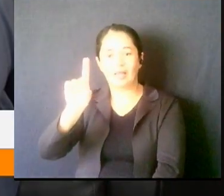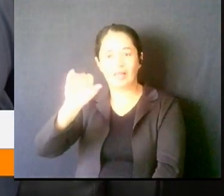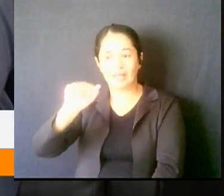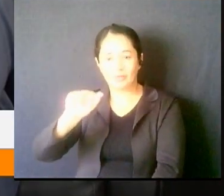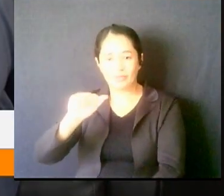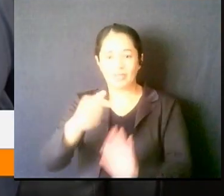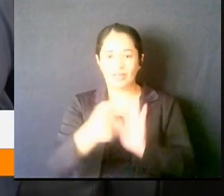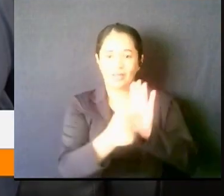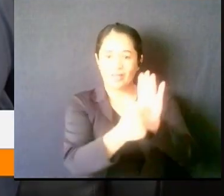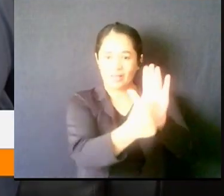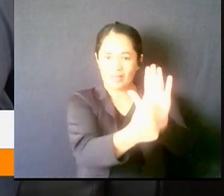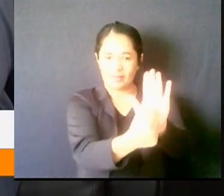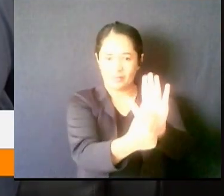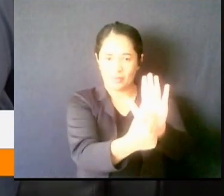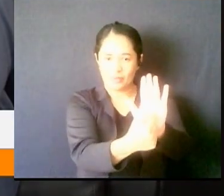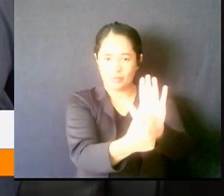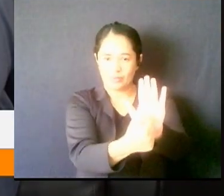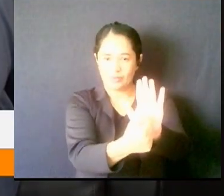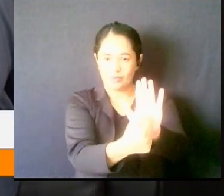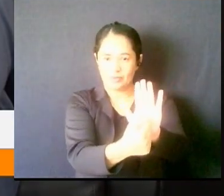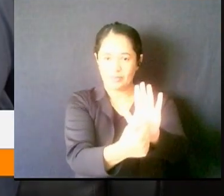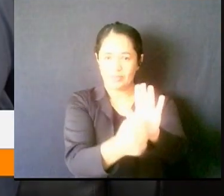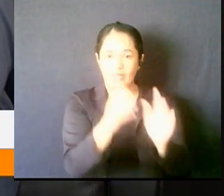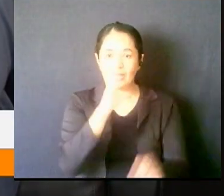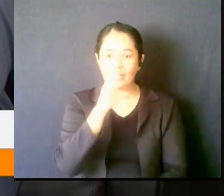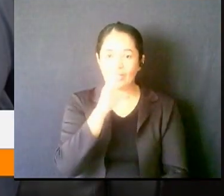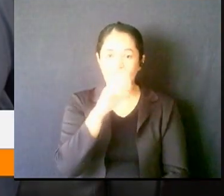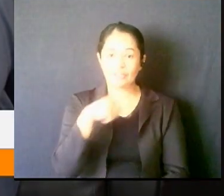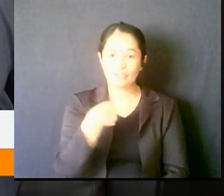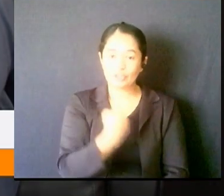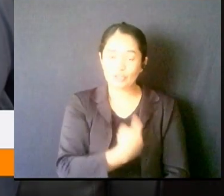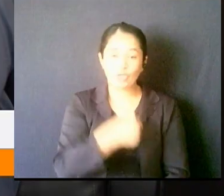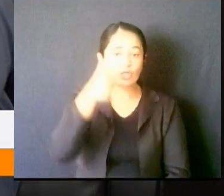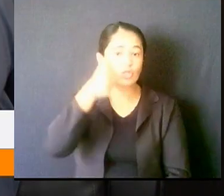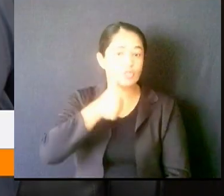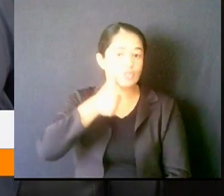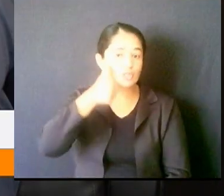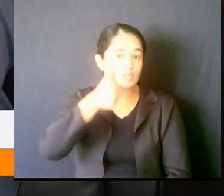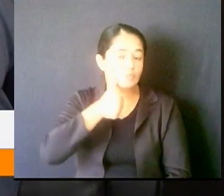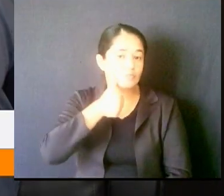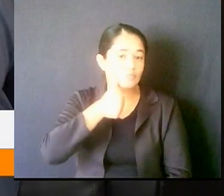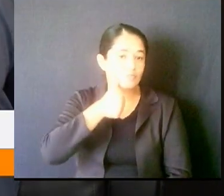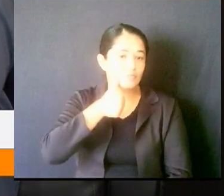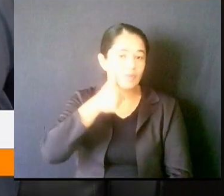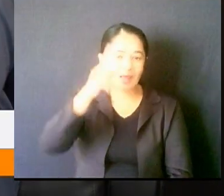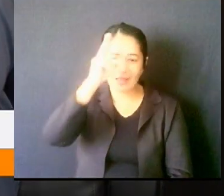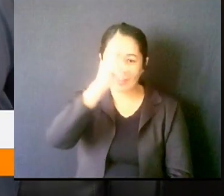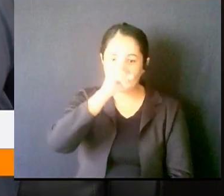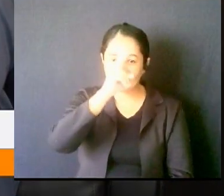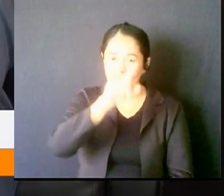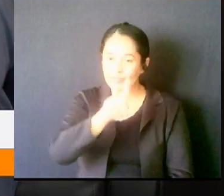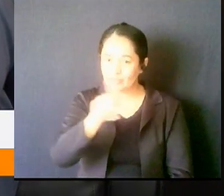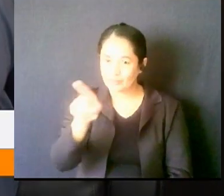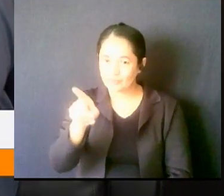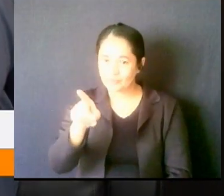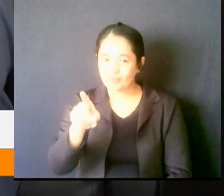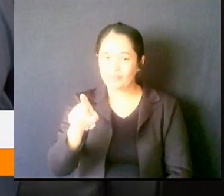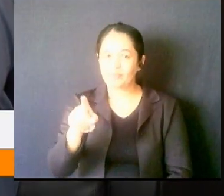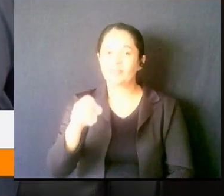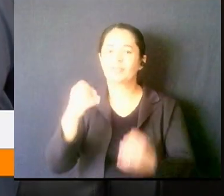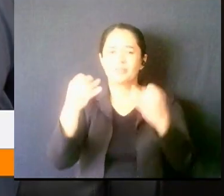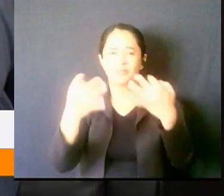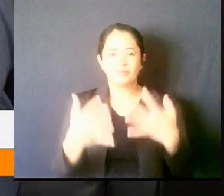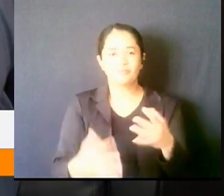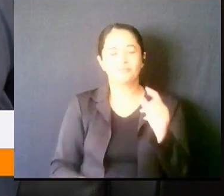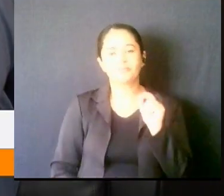adolescentes, mas que nós mulheres, que vem aquela história até do que o Rodolfo falou do patriarcado, Sim. que a gente